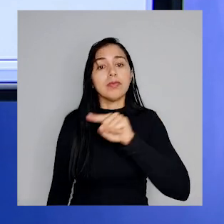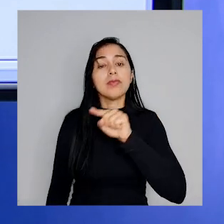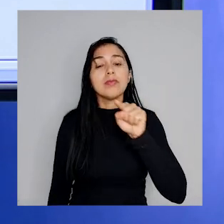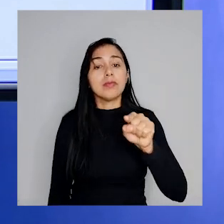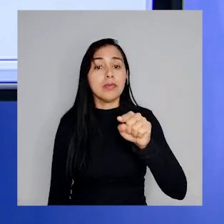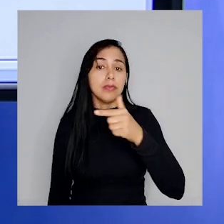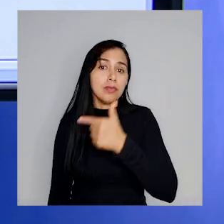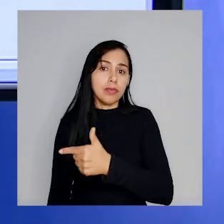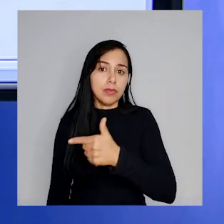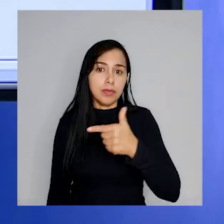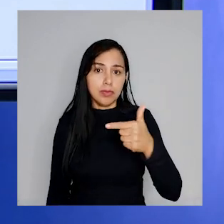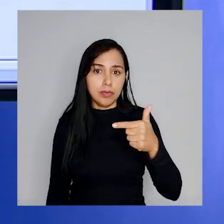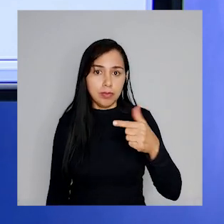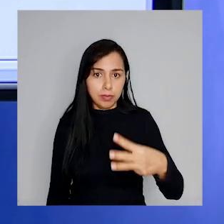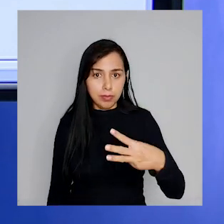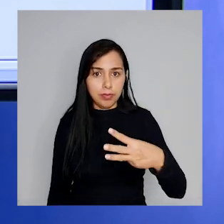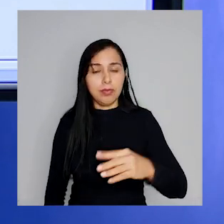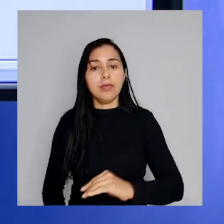total aí de